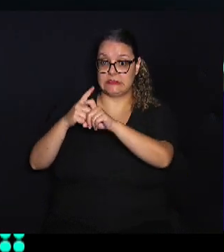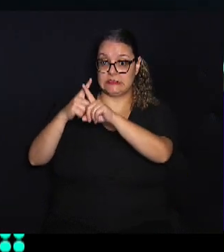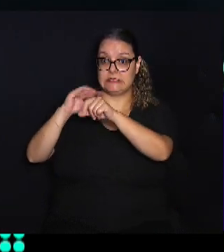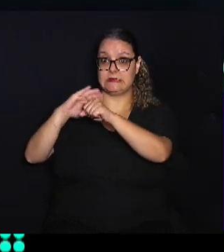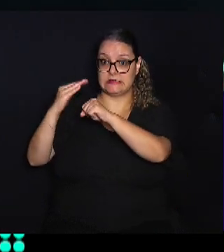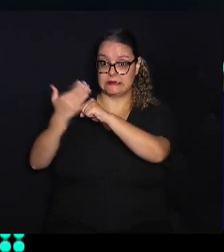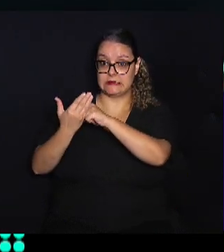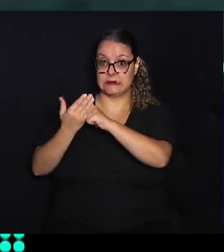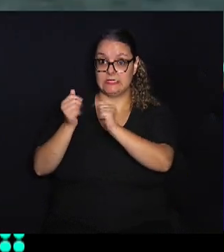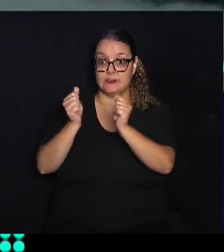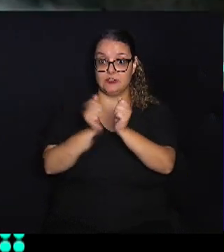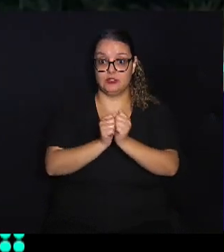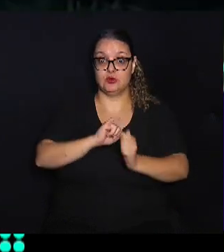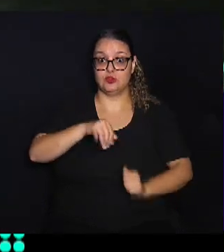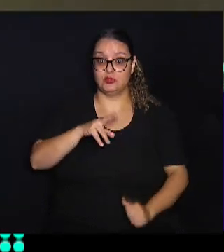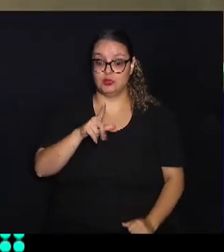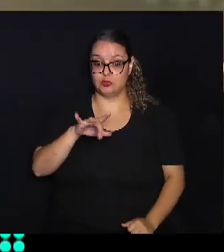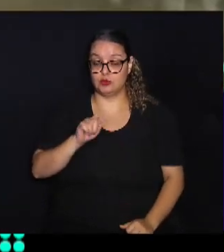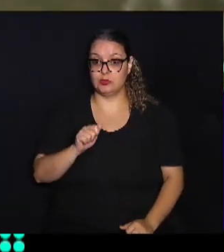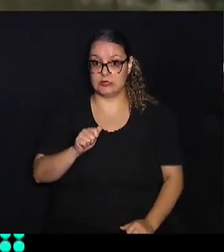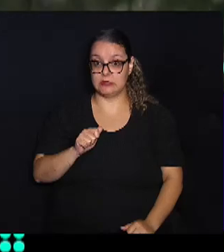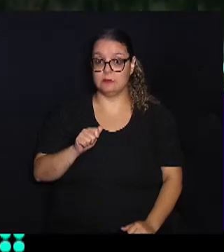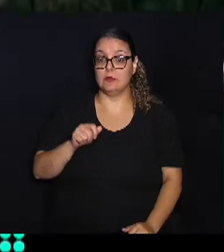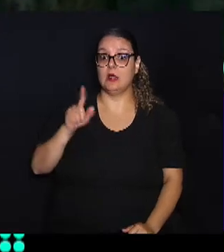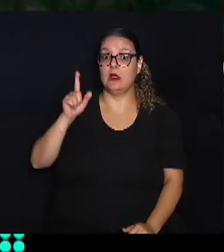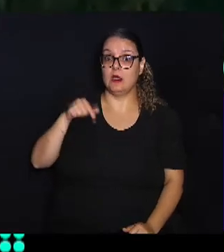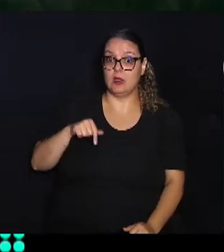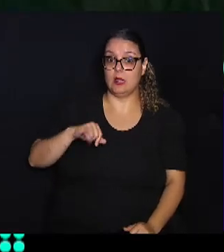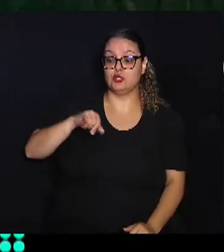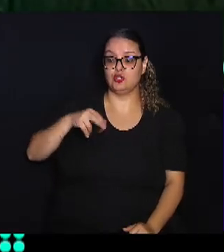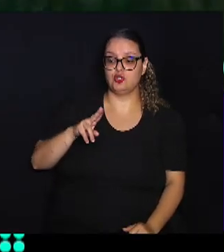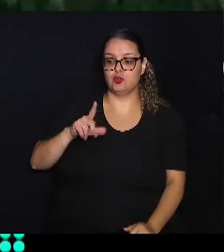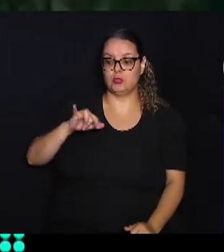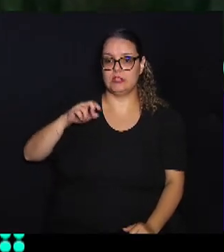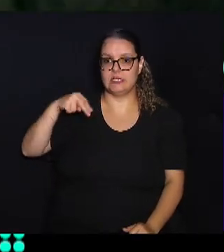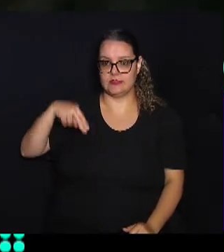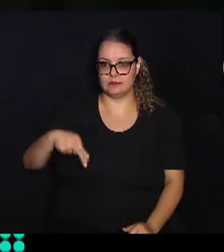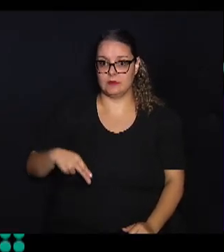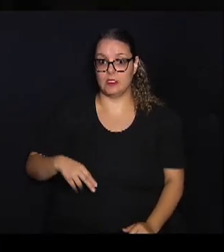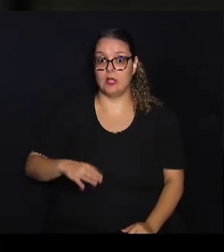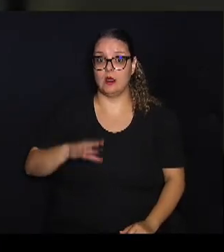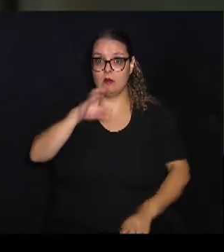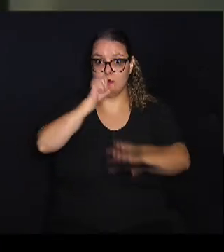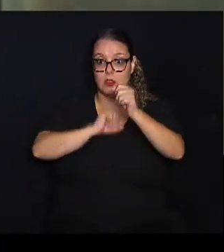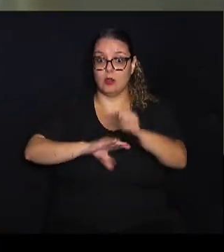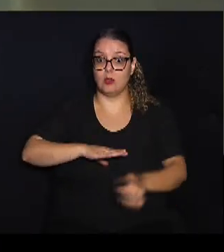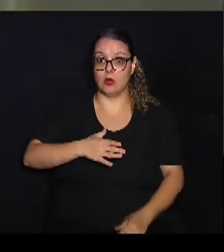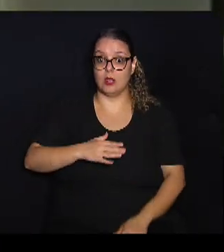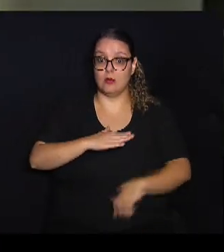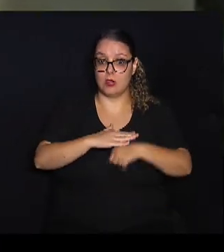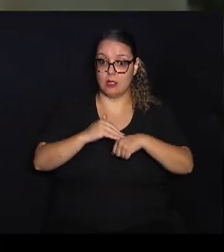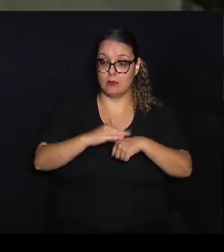ela, Julian aprenderá a importância das palavras coragem e gentileza.